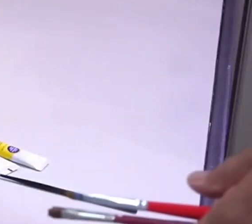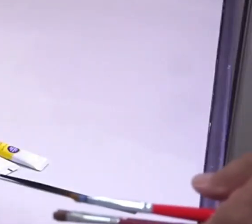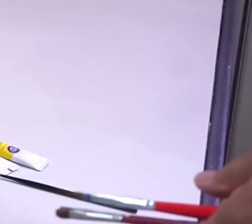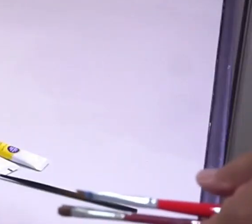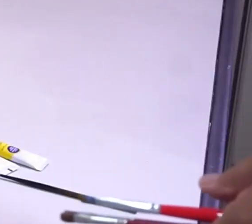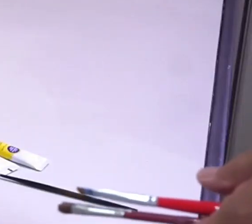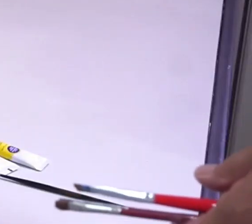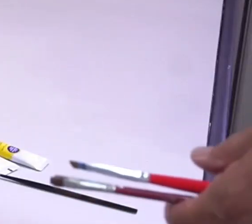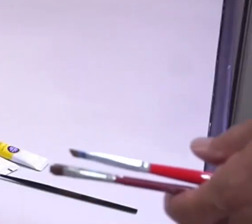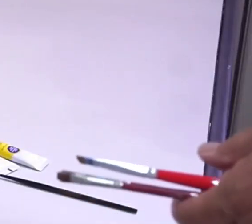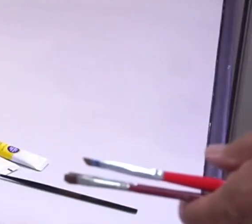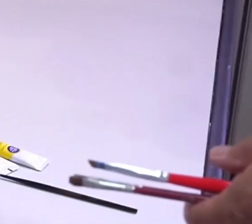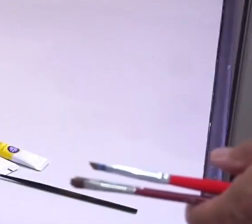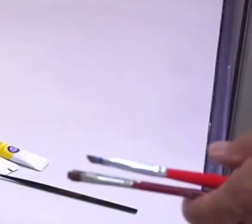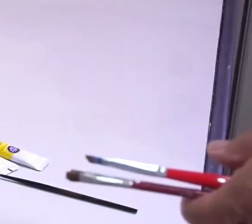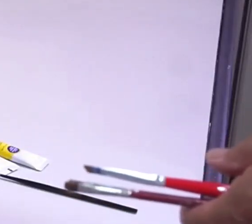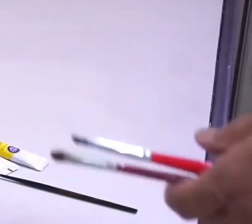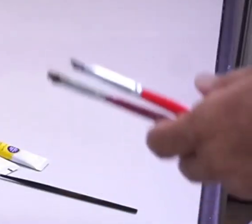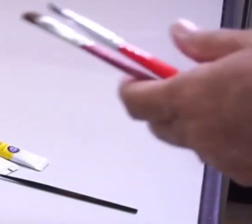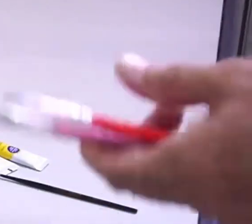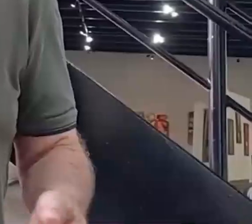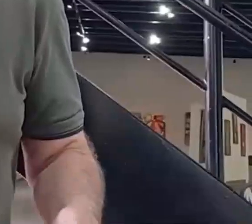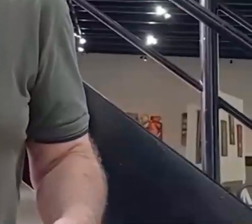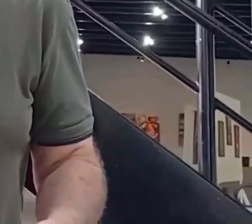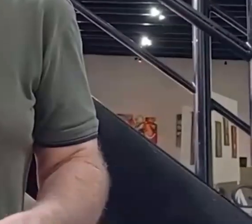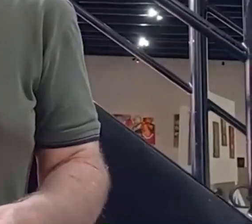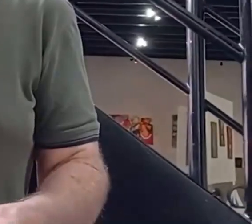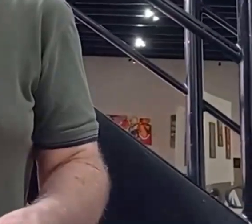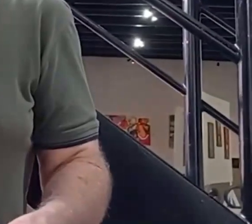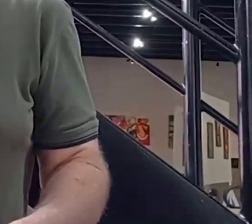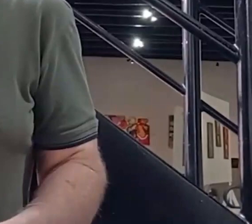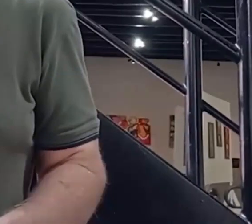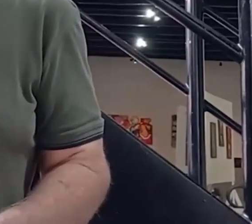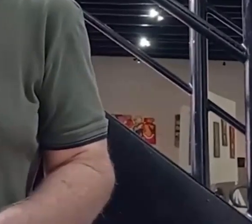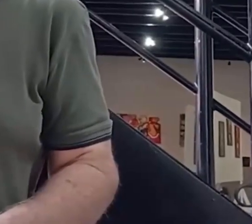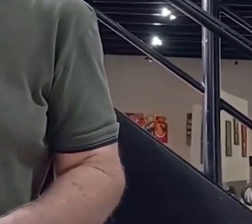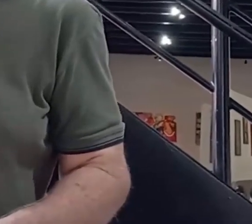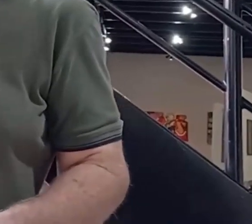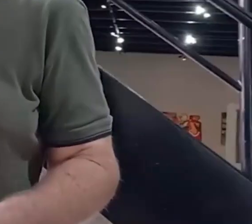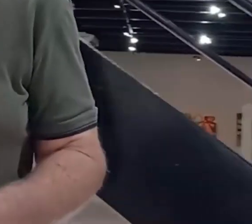vai chegar aí próximo da história da Mona Lisa, algo assim, né?